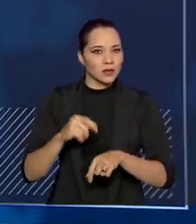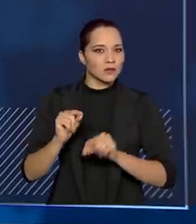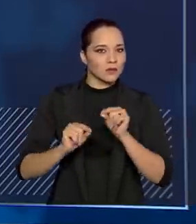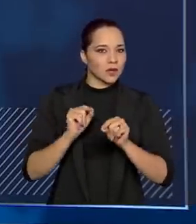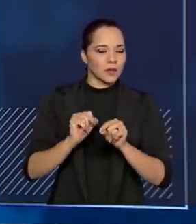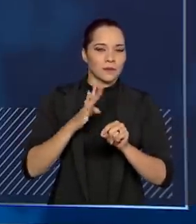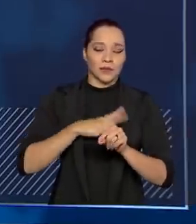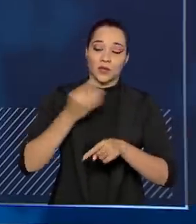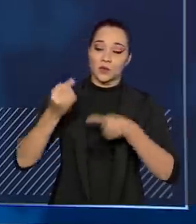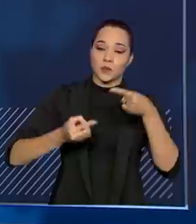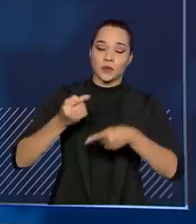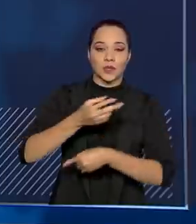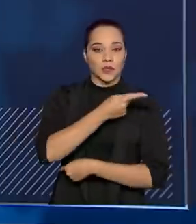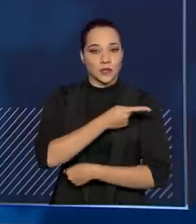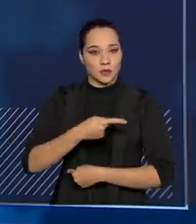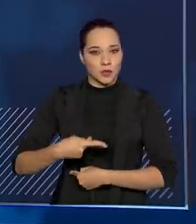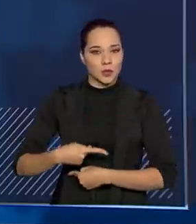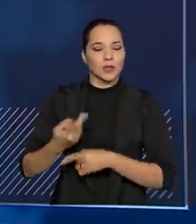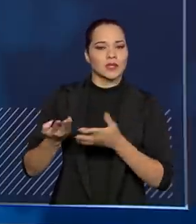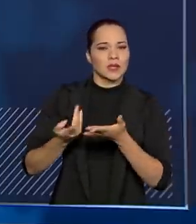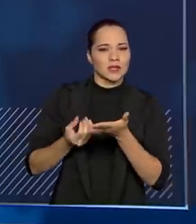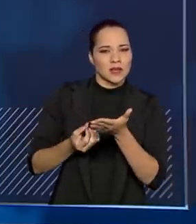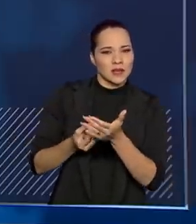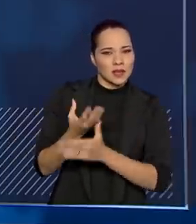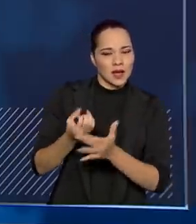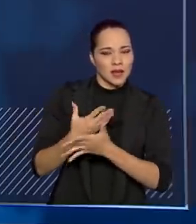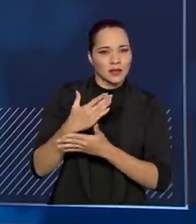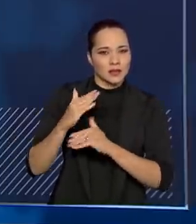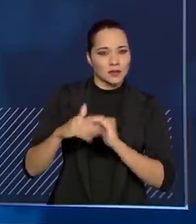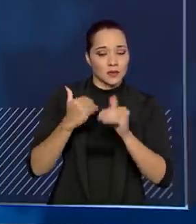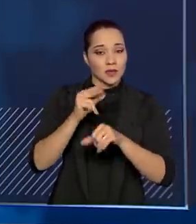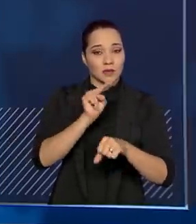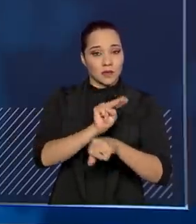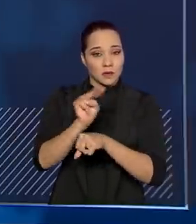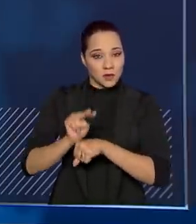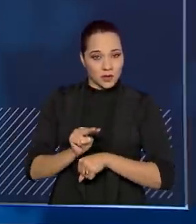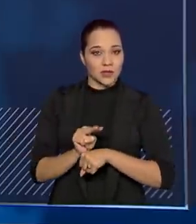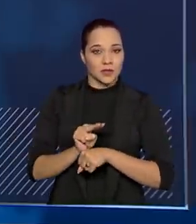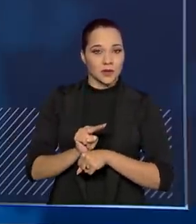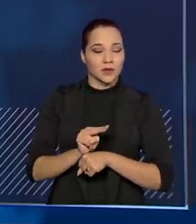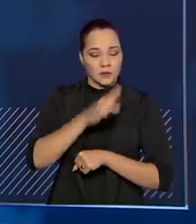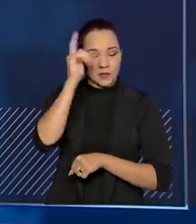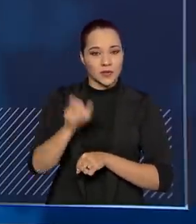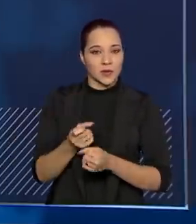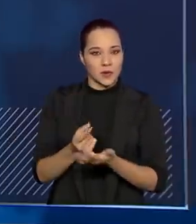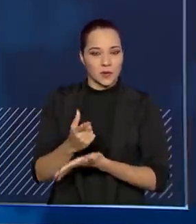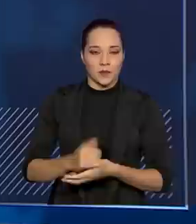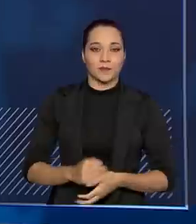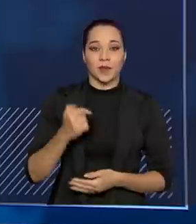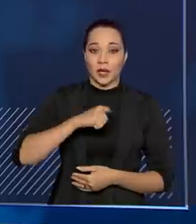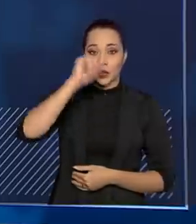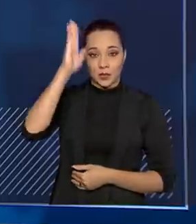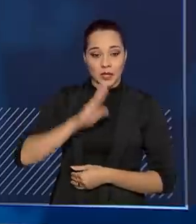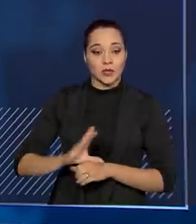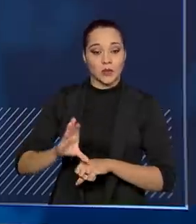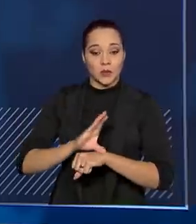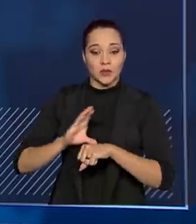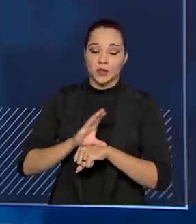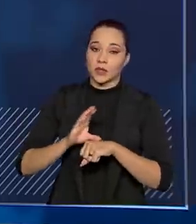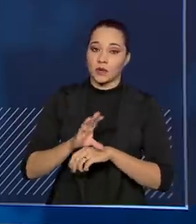das políticas públicas serem criadas e desenvolvidas para a proteção desse consumidor. No Brasil, com a Constituição